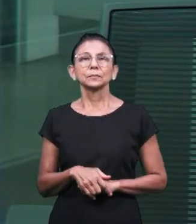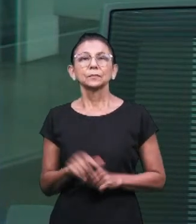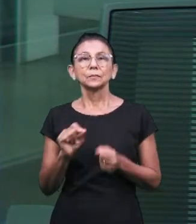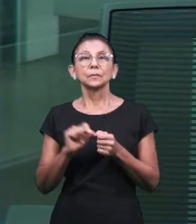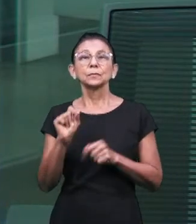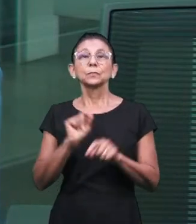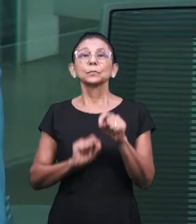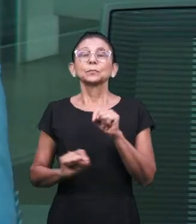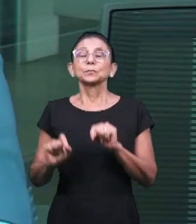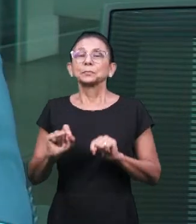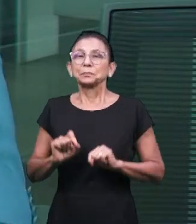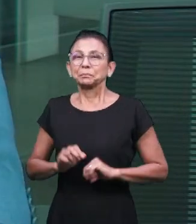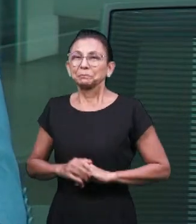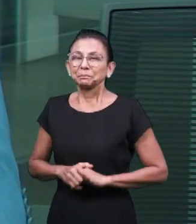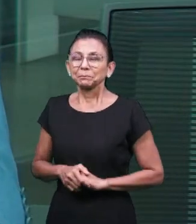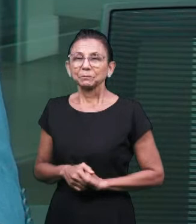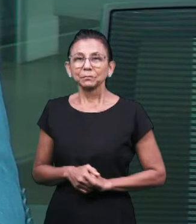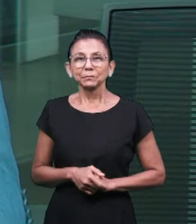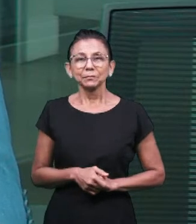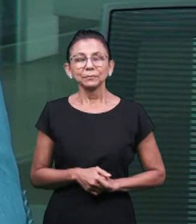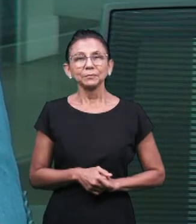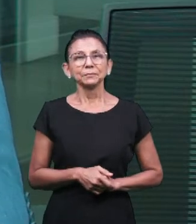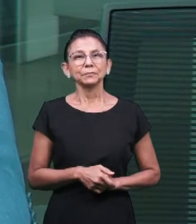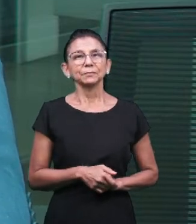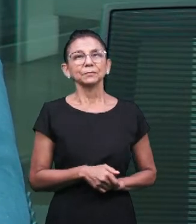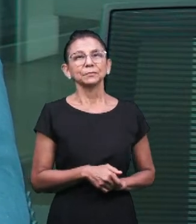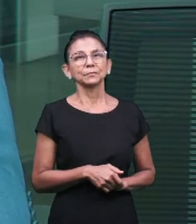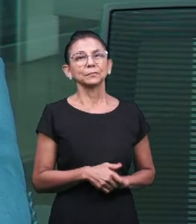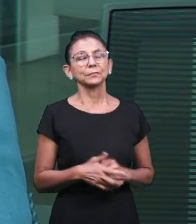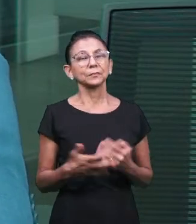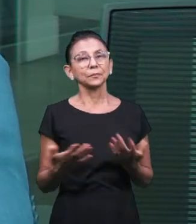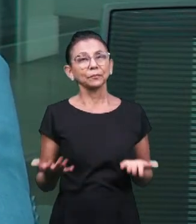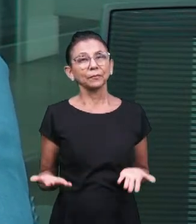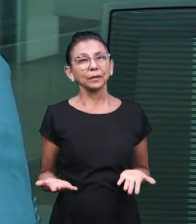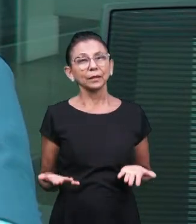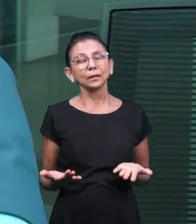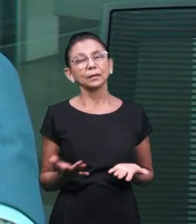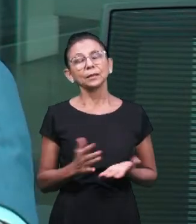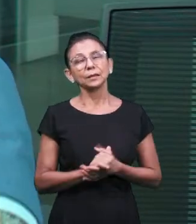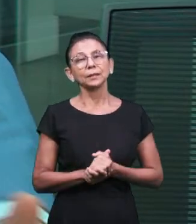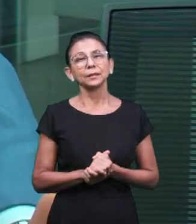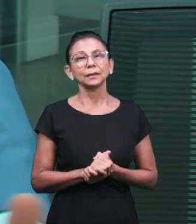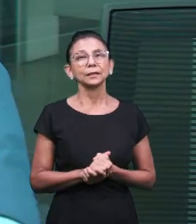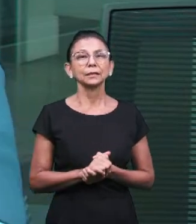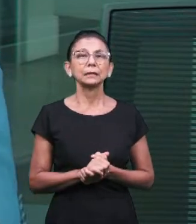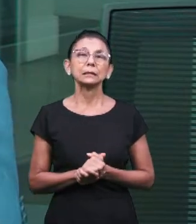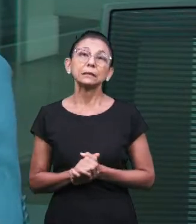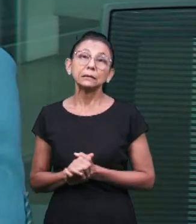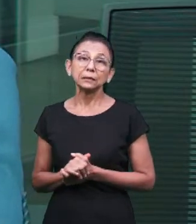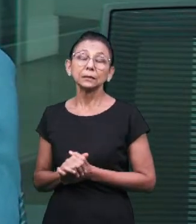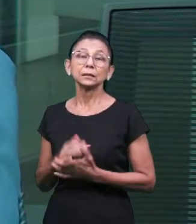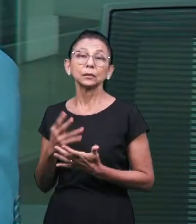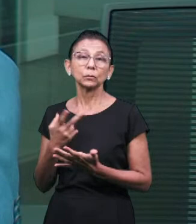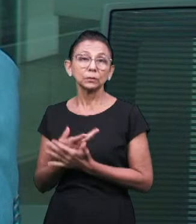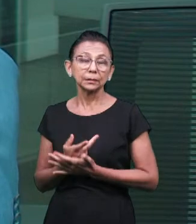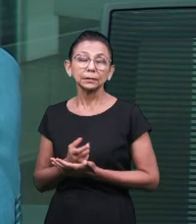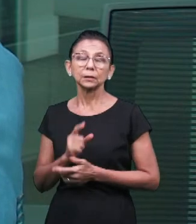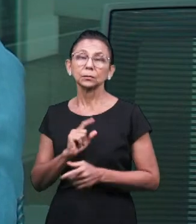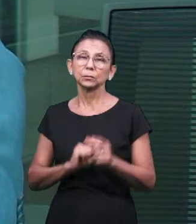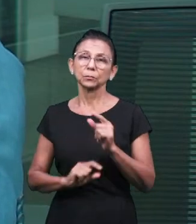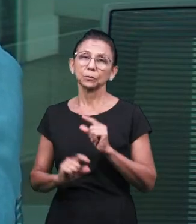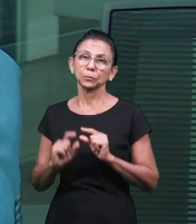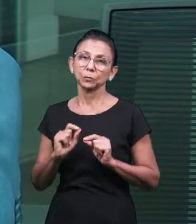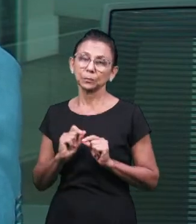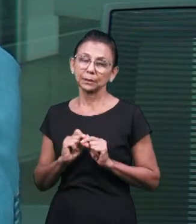faziam? Por causa desse trabalho delas, elas na verdade, cresciam mais. Então, por exemplo,